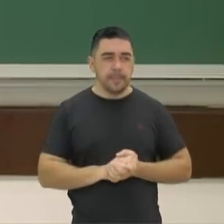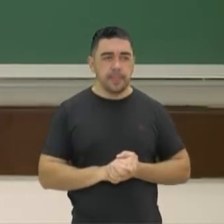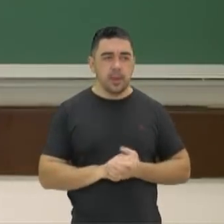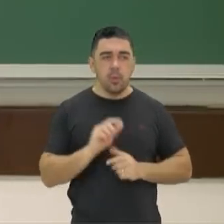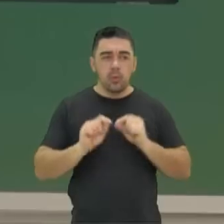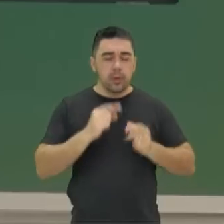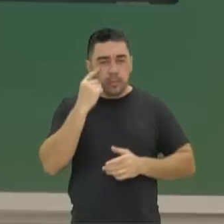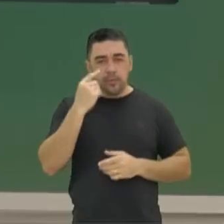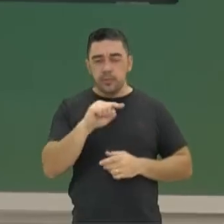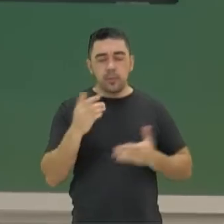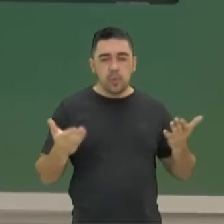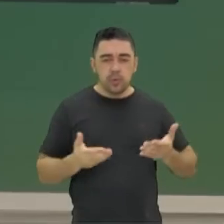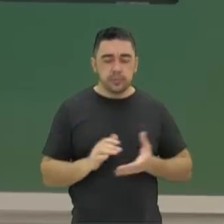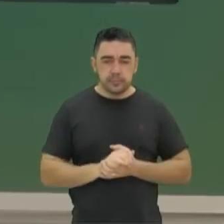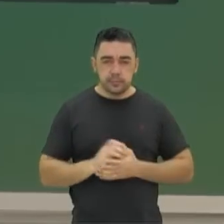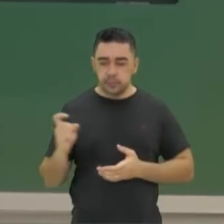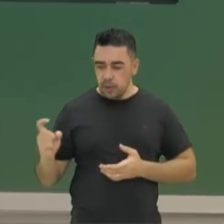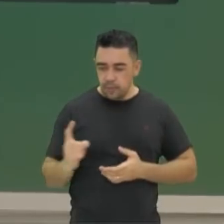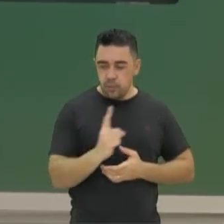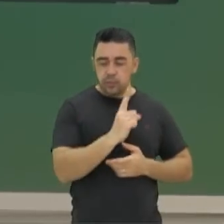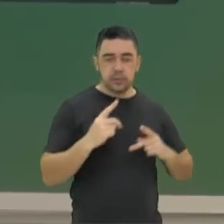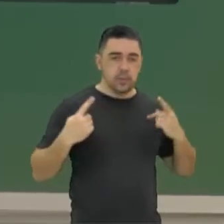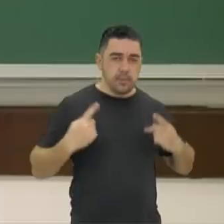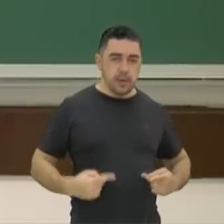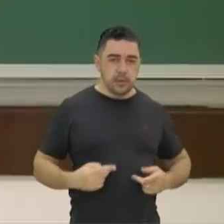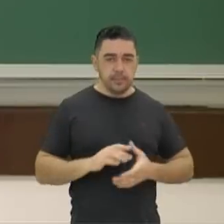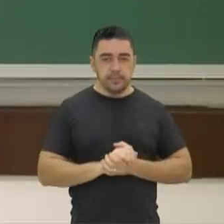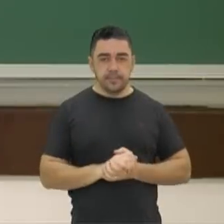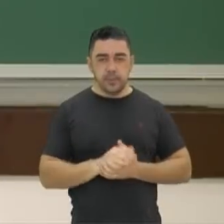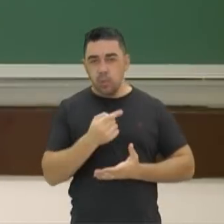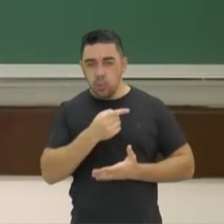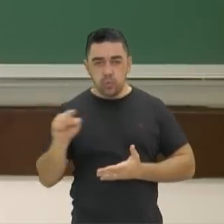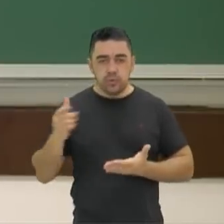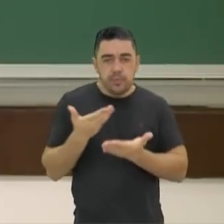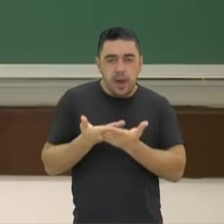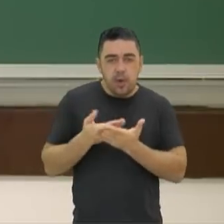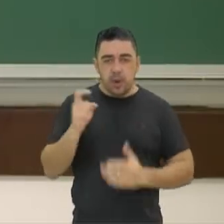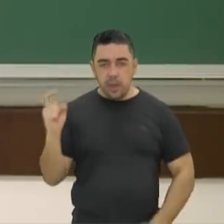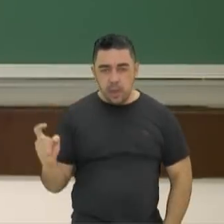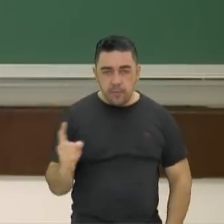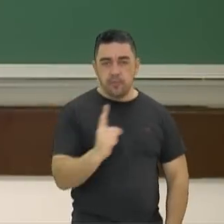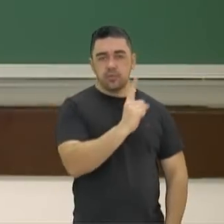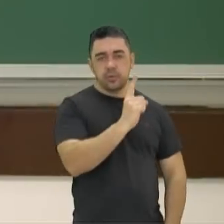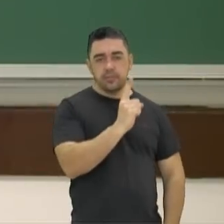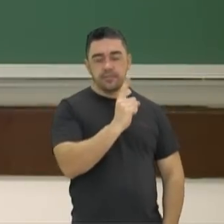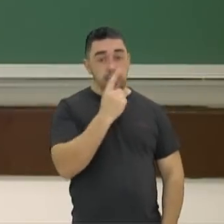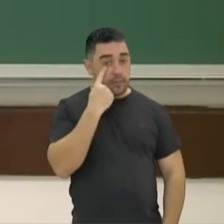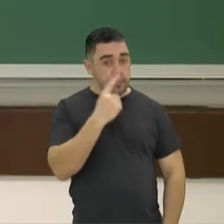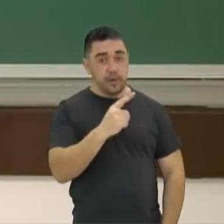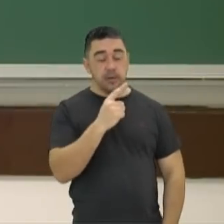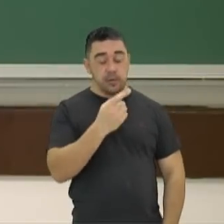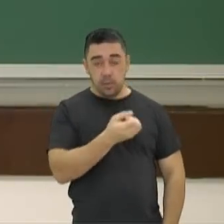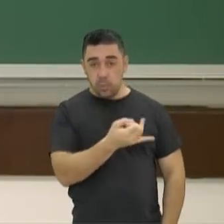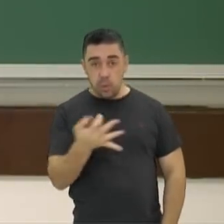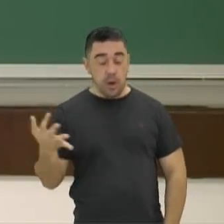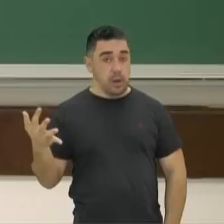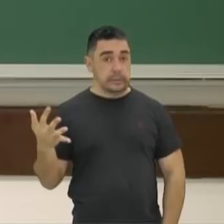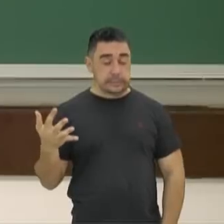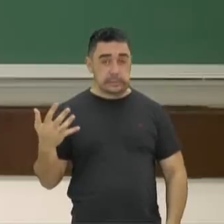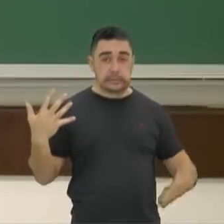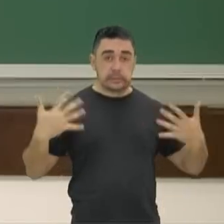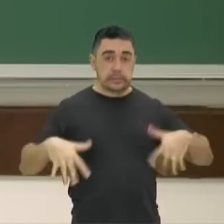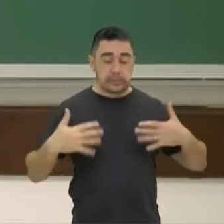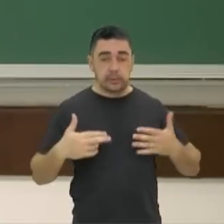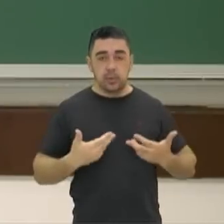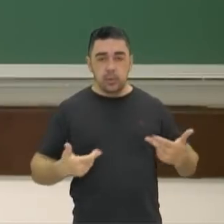que a gente viu na aula de hoje, gente? Evolução humana. A nossa última aula sobre evolução. Então, olha quanta coisa a gente viu. O que é